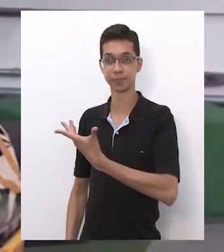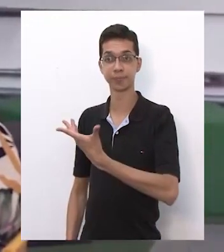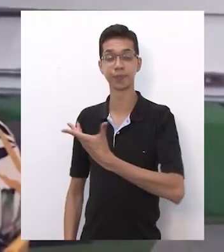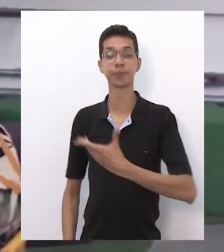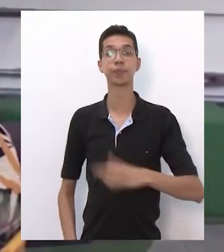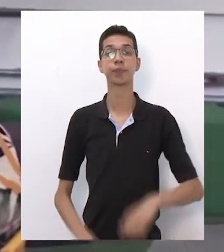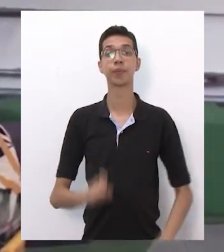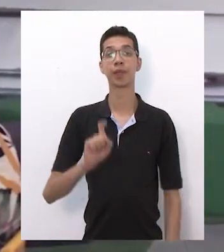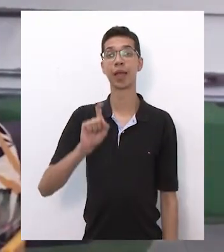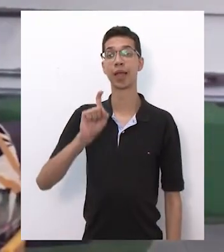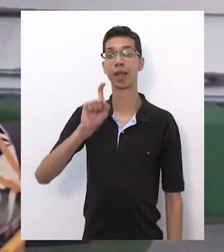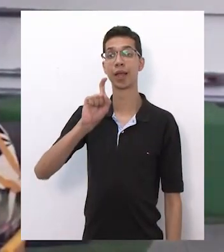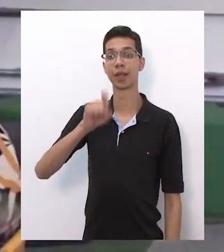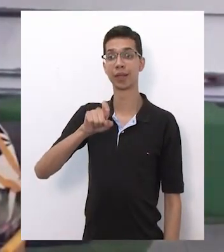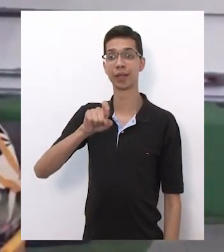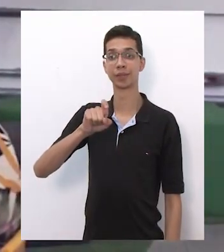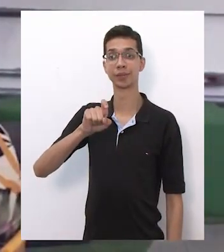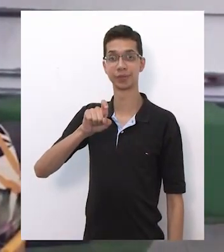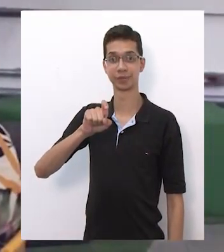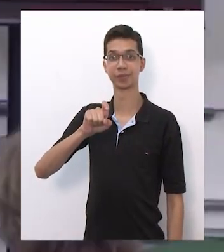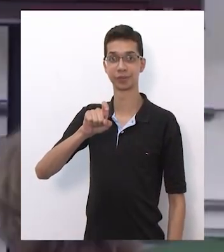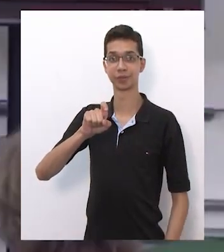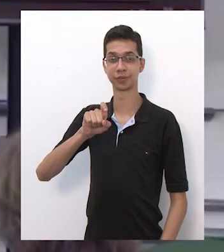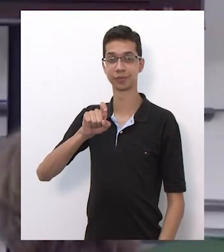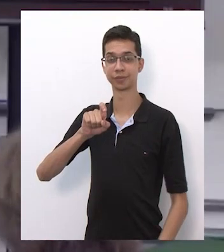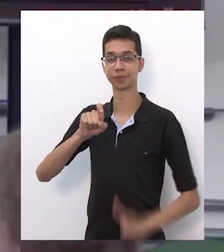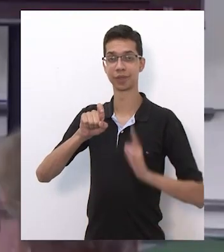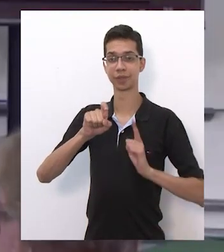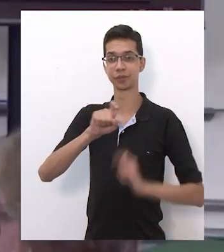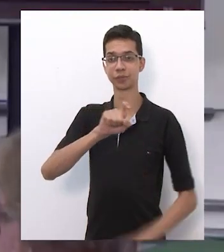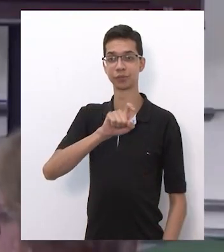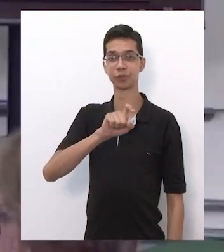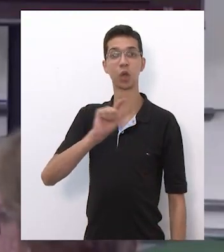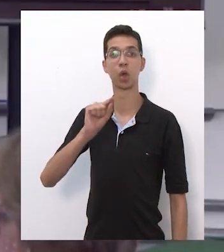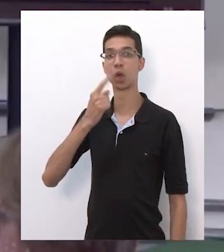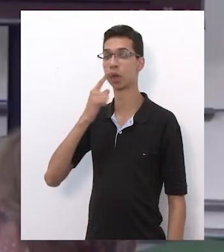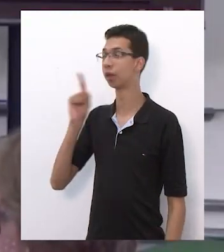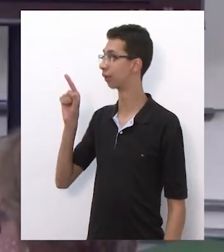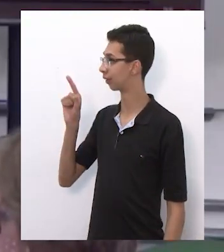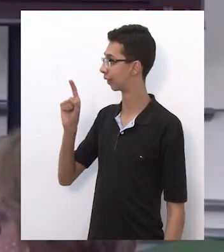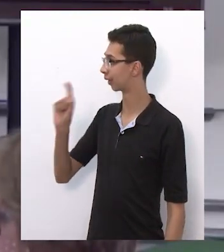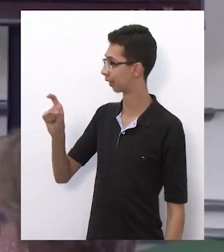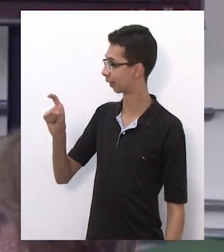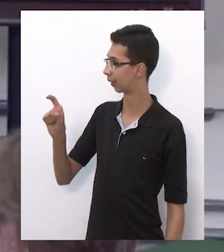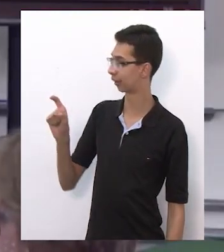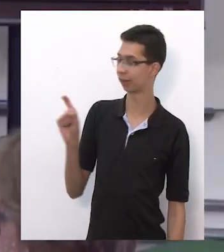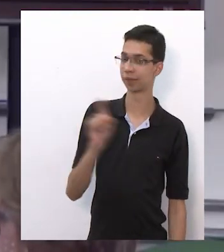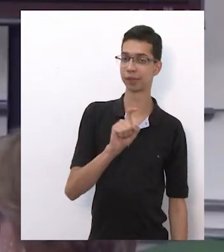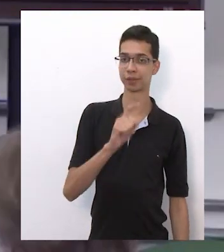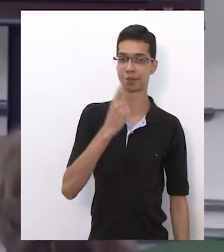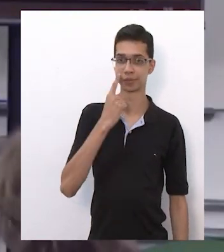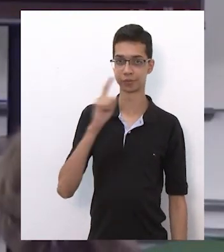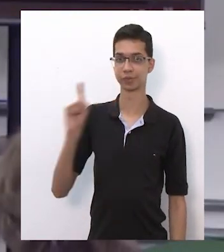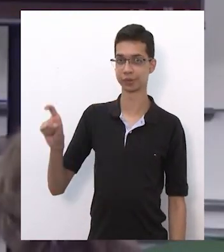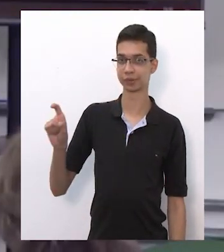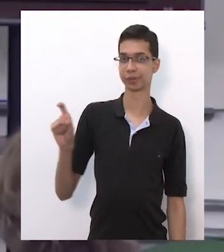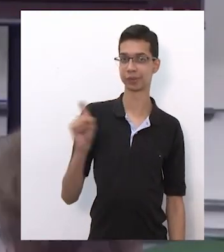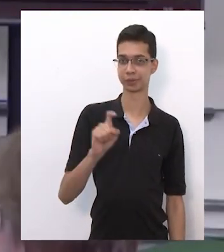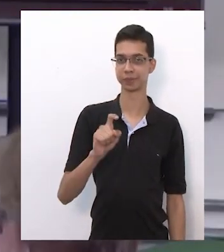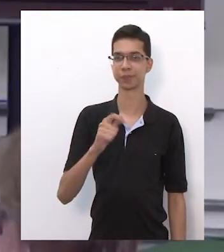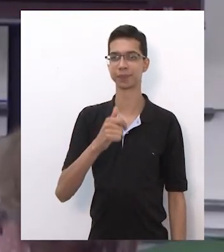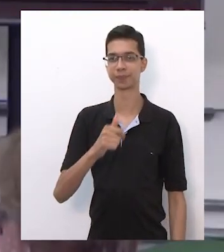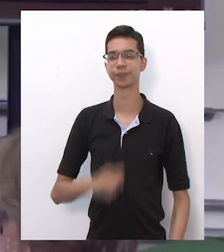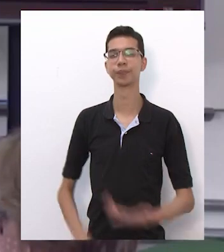até a parte do comando. Clica em criaturas, clica em cima e puxa até o nosso